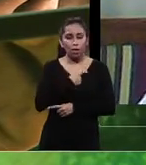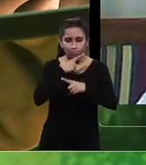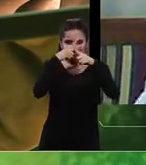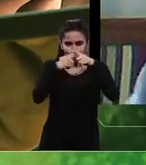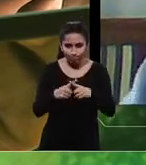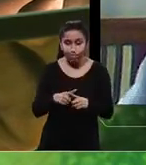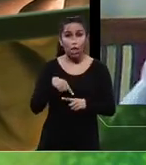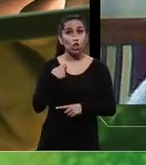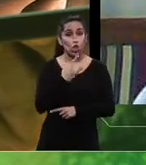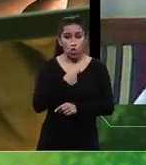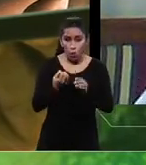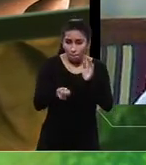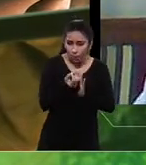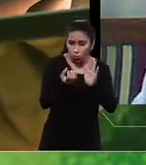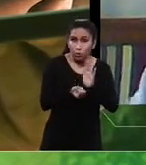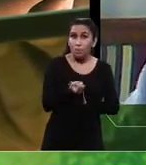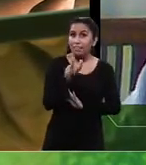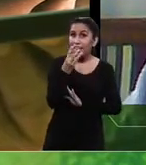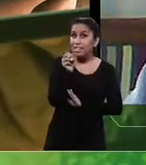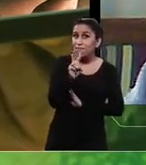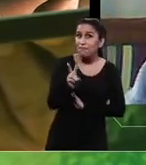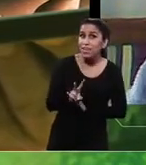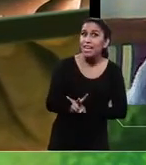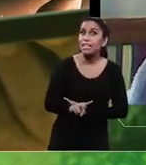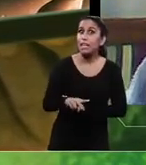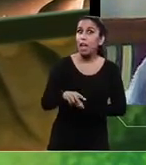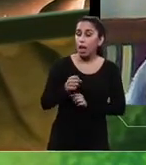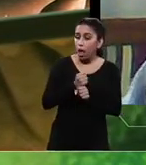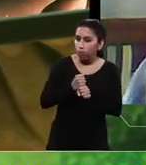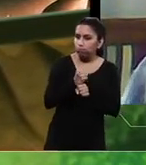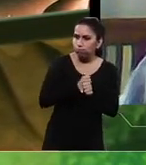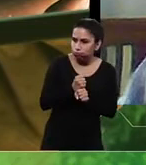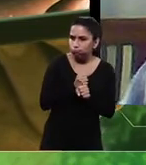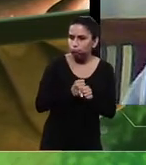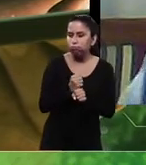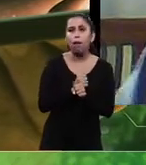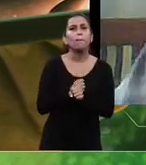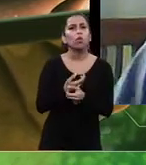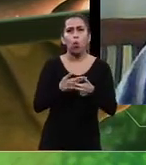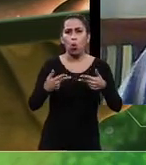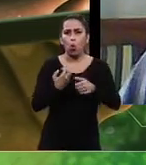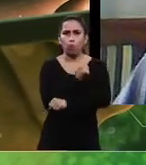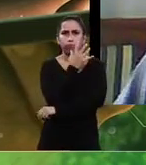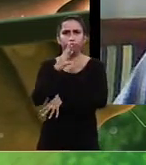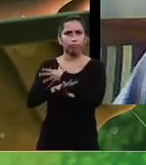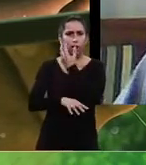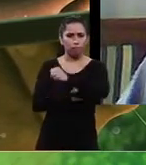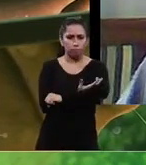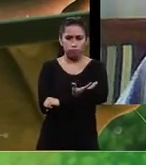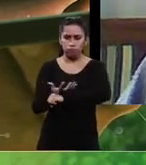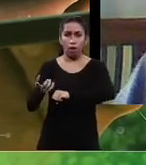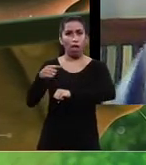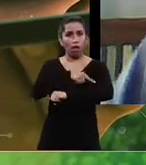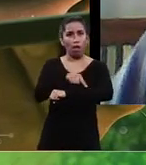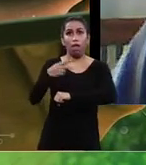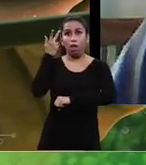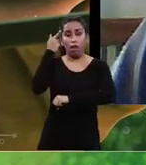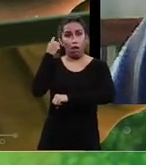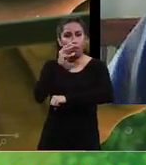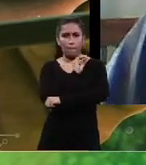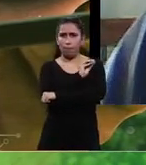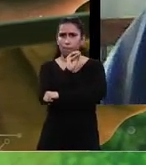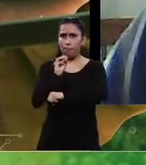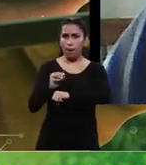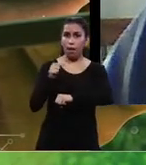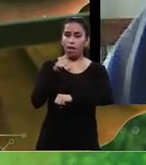3 vezes ao ano, com recursos naturais bem cuidados, né? Porque a agricultura ela é uma consumidora e a